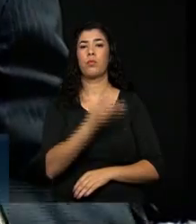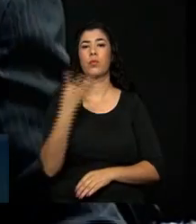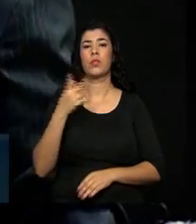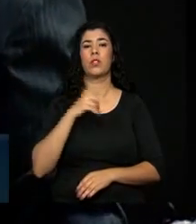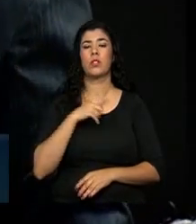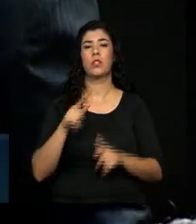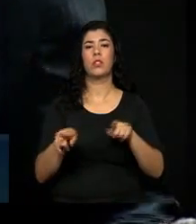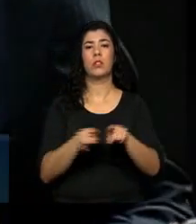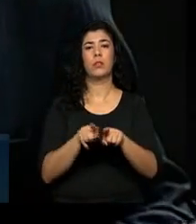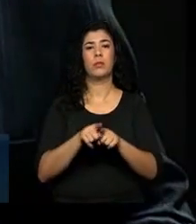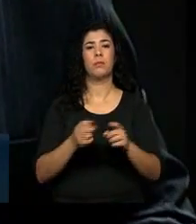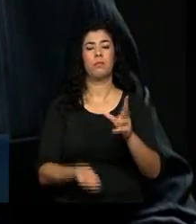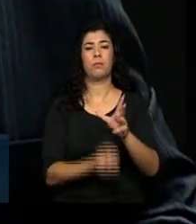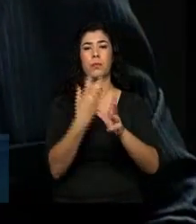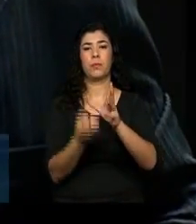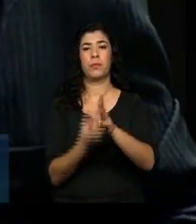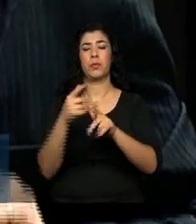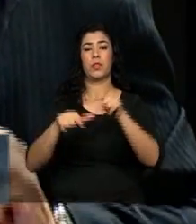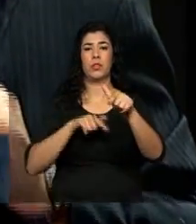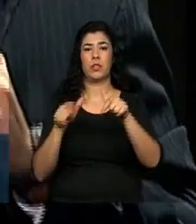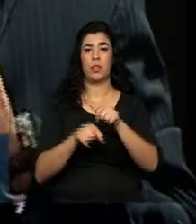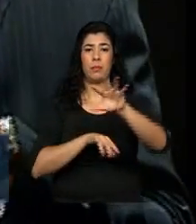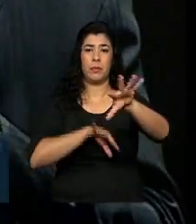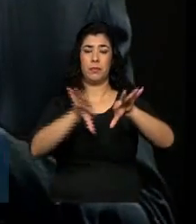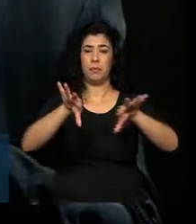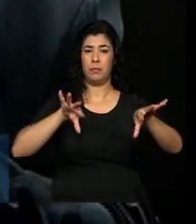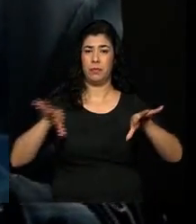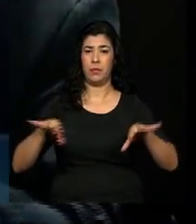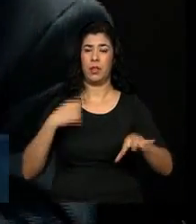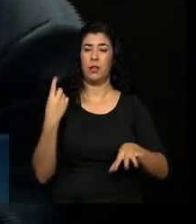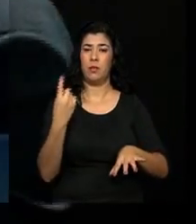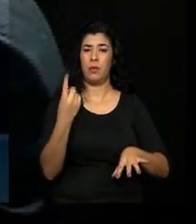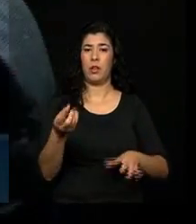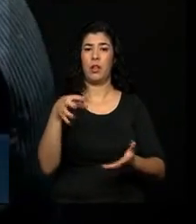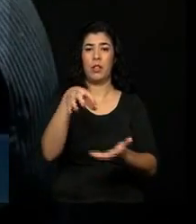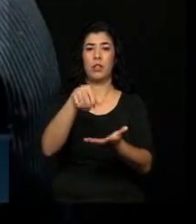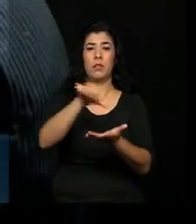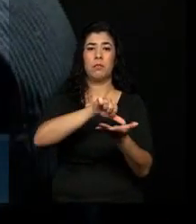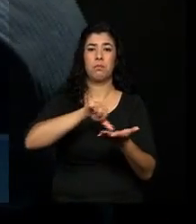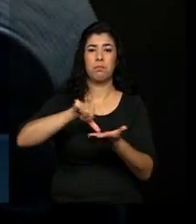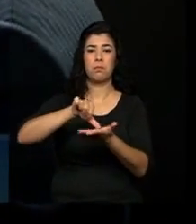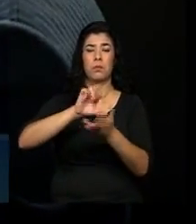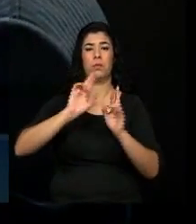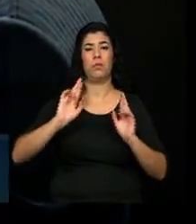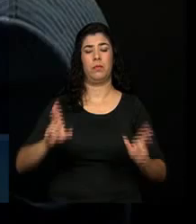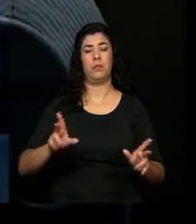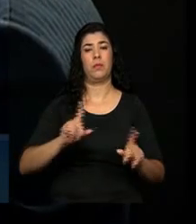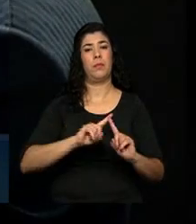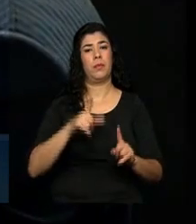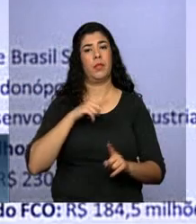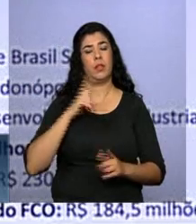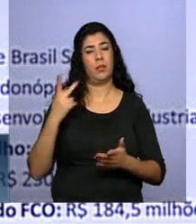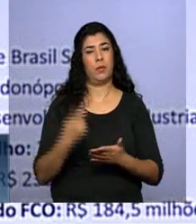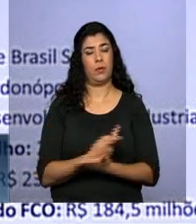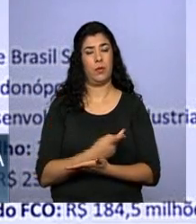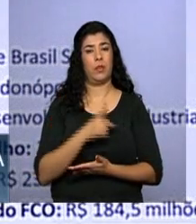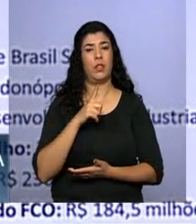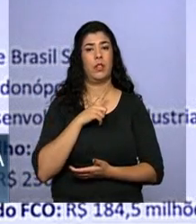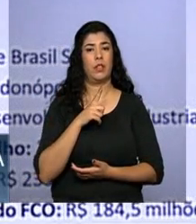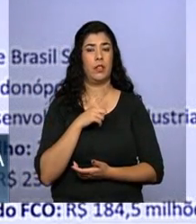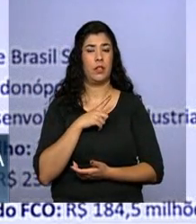de de emprego isoladamente por cada operação porém nós temos aqui também